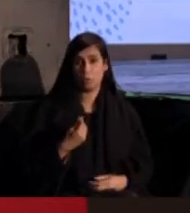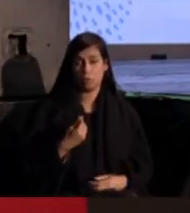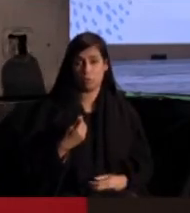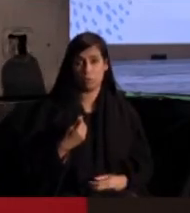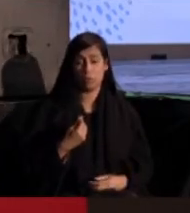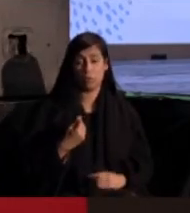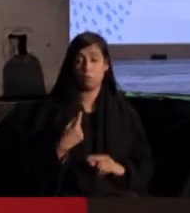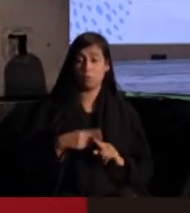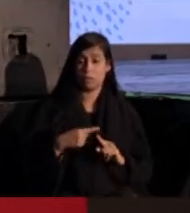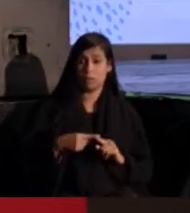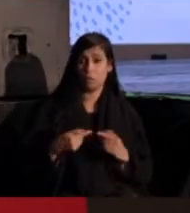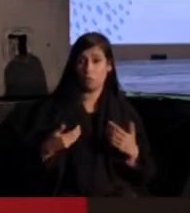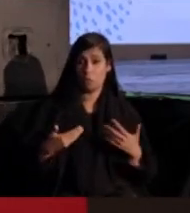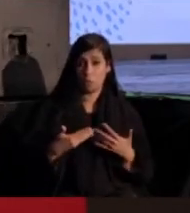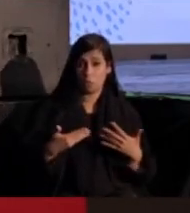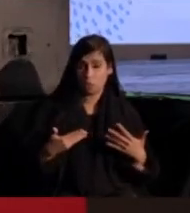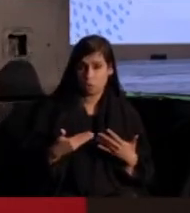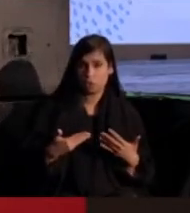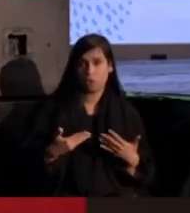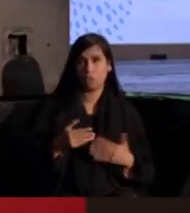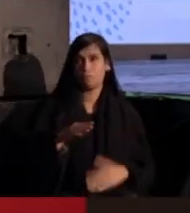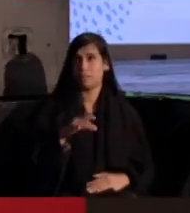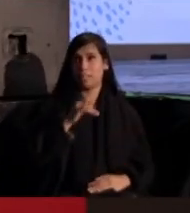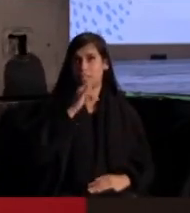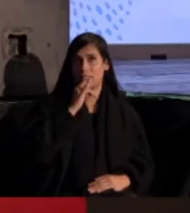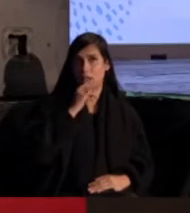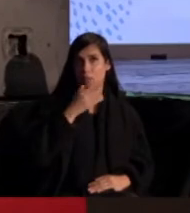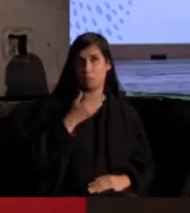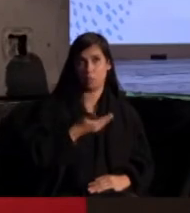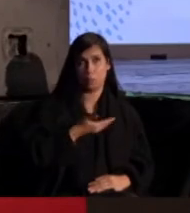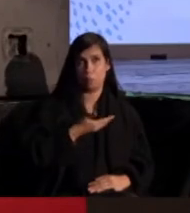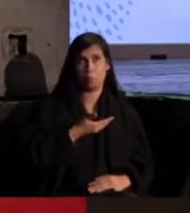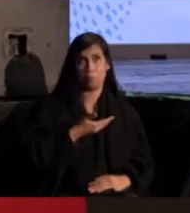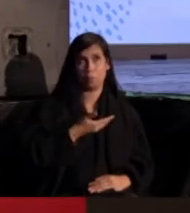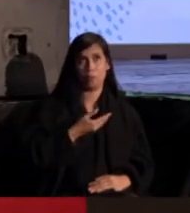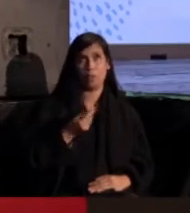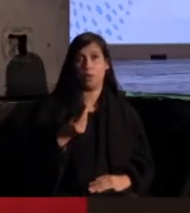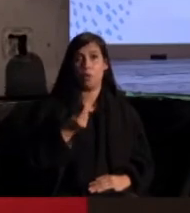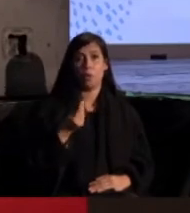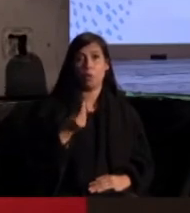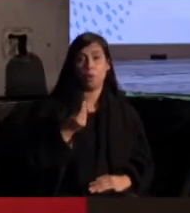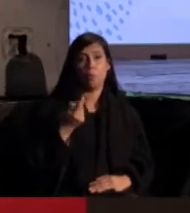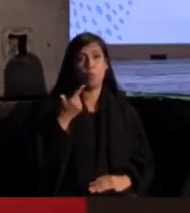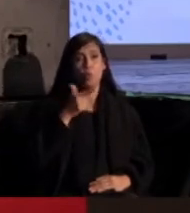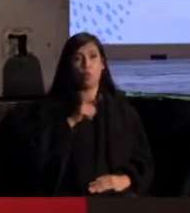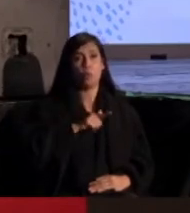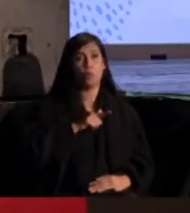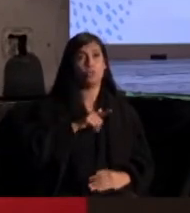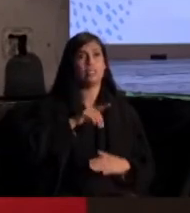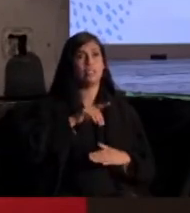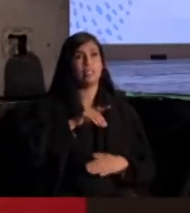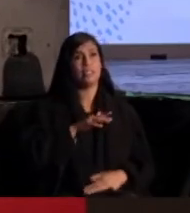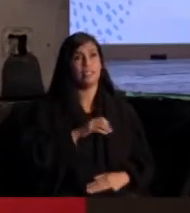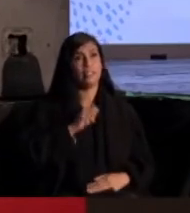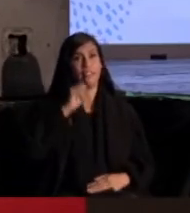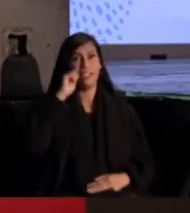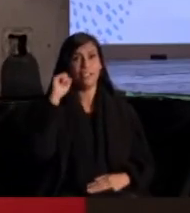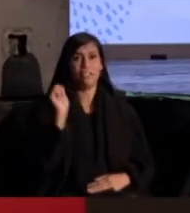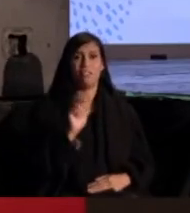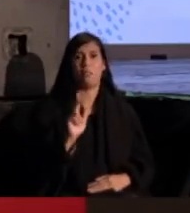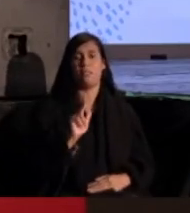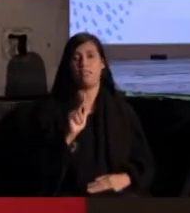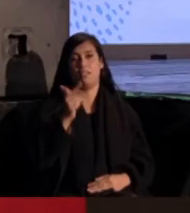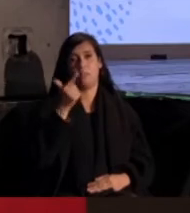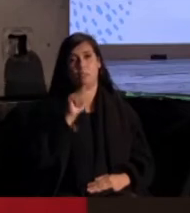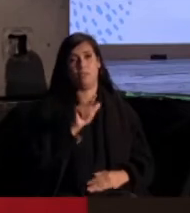fazer o jogo no sentido sociológico, o jogo no sentido burguesiano, longe, que é isso que nós fazemos o tempo todo,